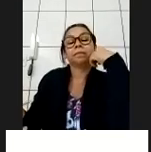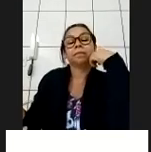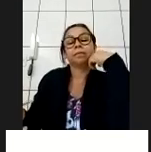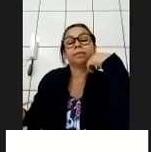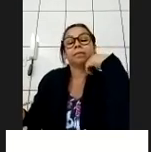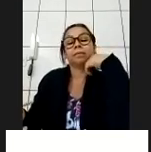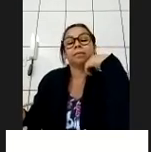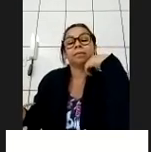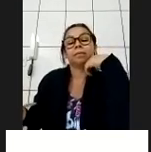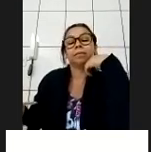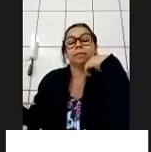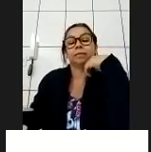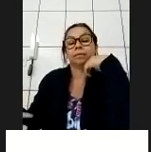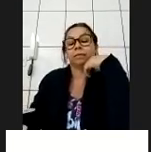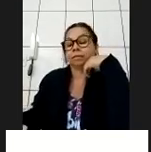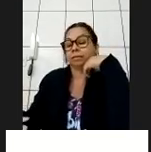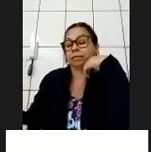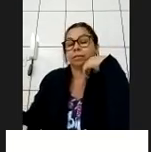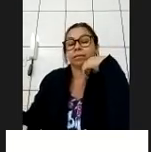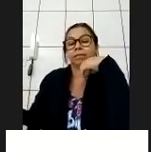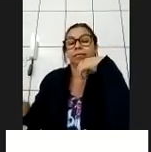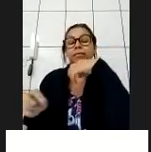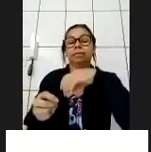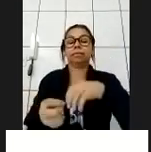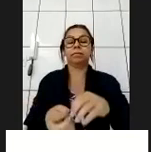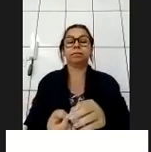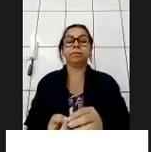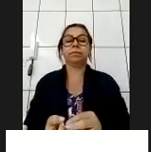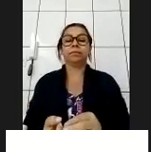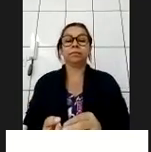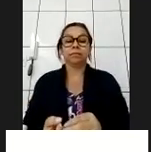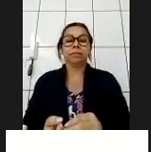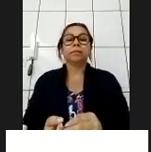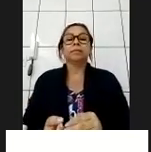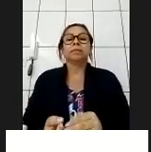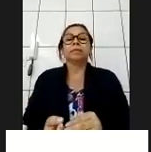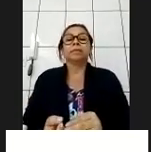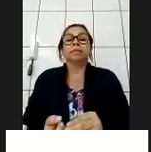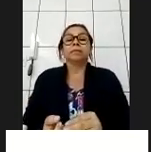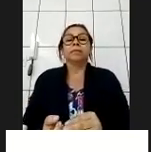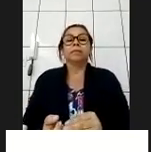terminar, tá? Aí vocês voltem aí, é só clicar no link de novo.